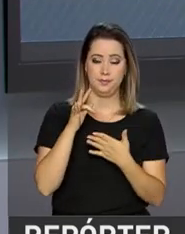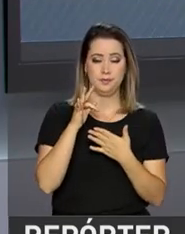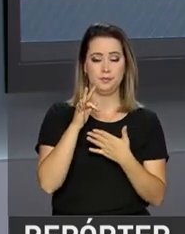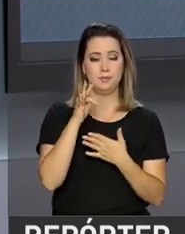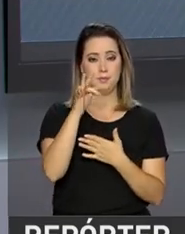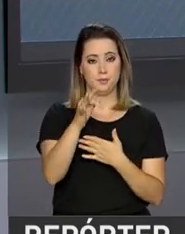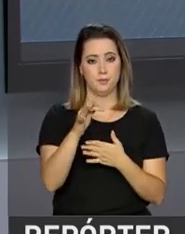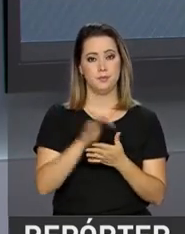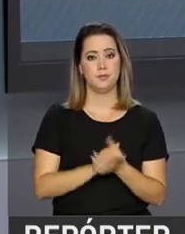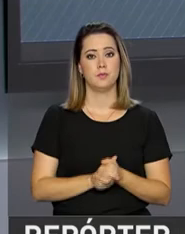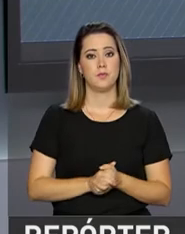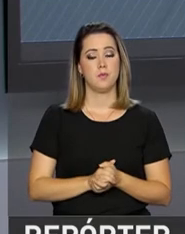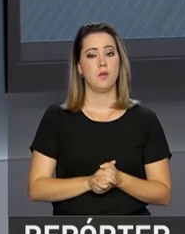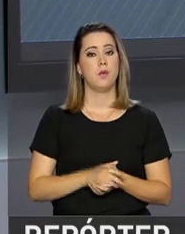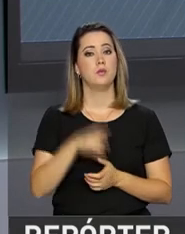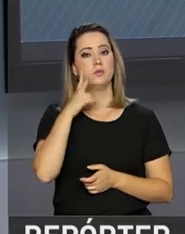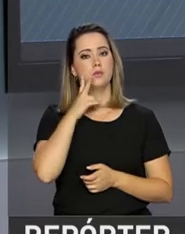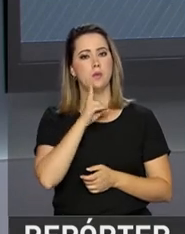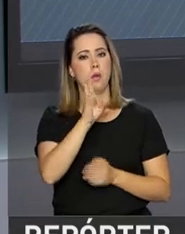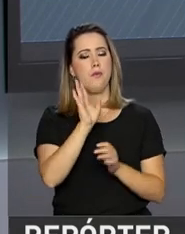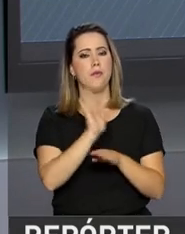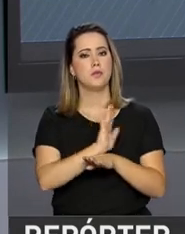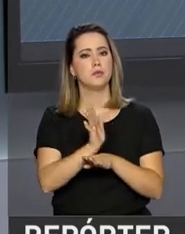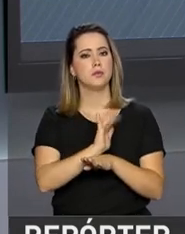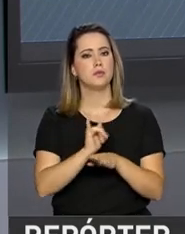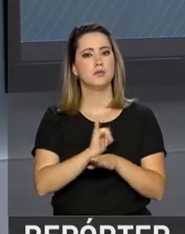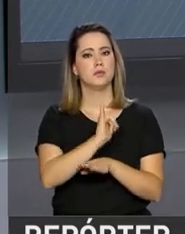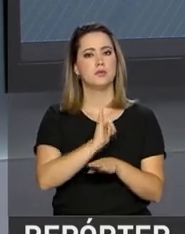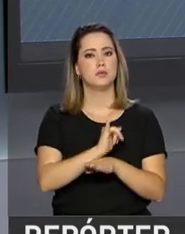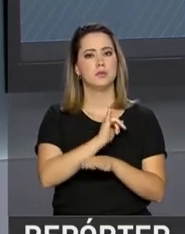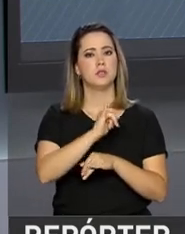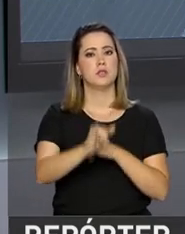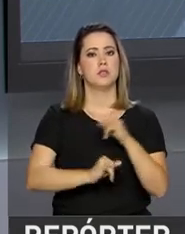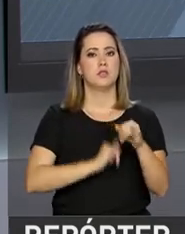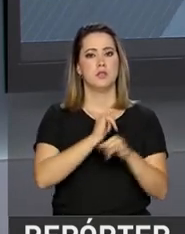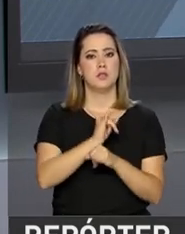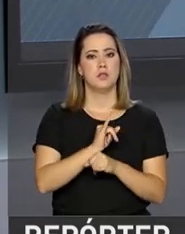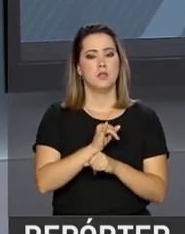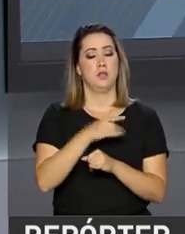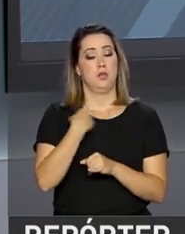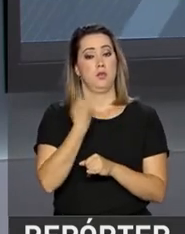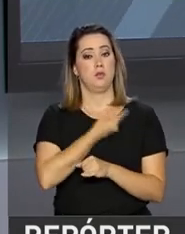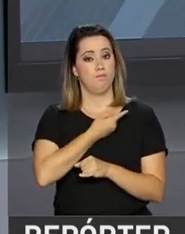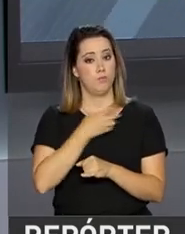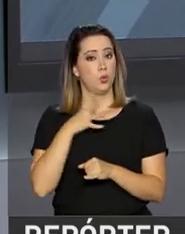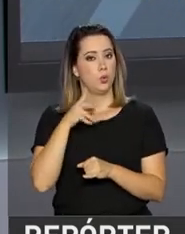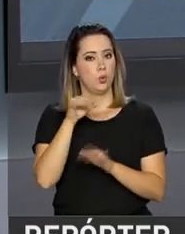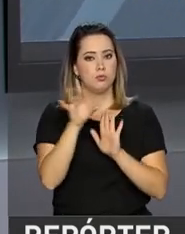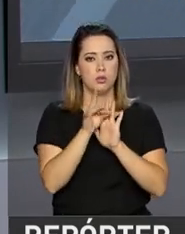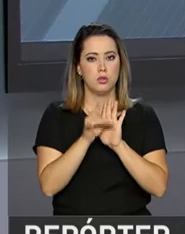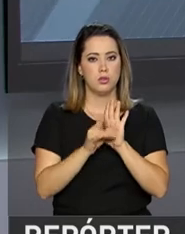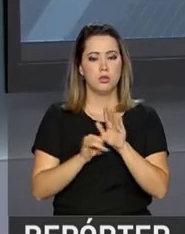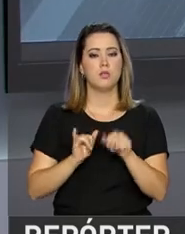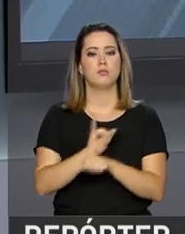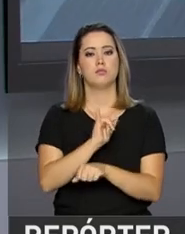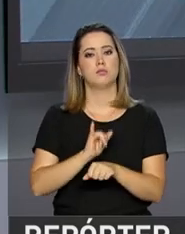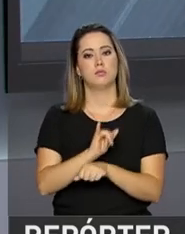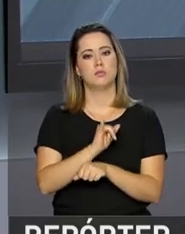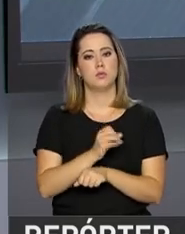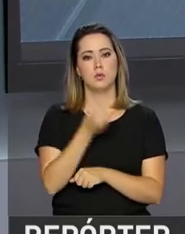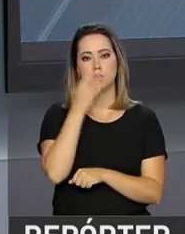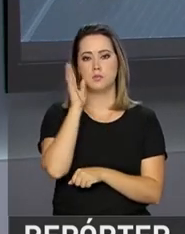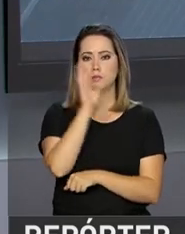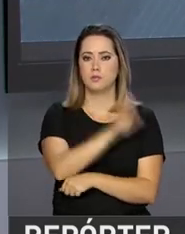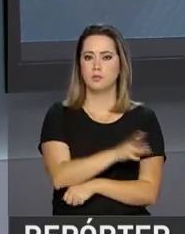do Repórter NBR. Acompanhe nossa programação também na internet e não se esqueça que as nossas reportagens estão no YouTube. Uma